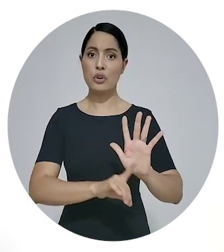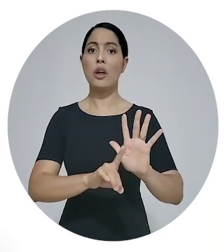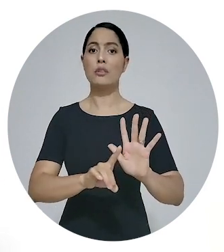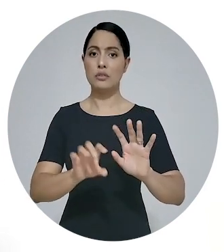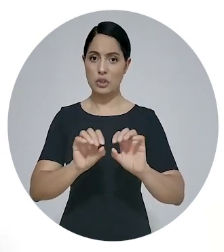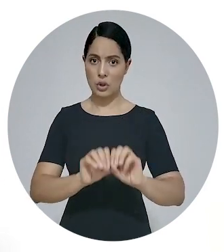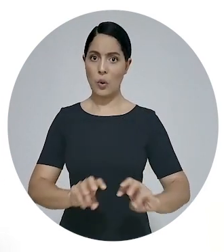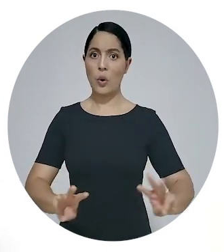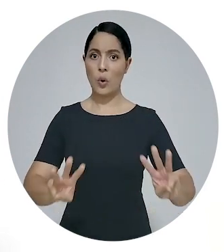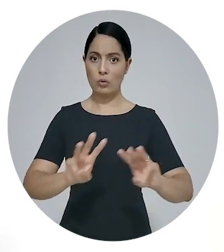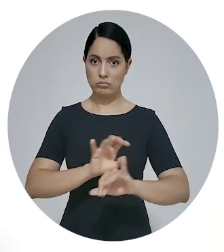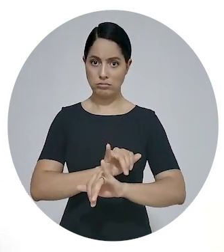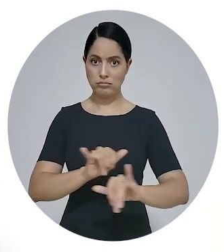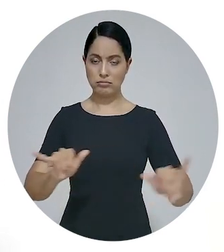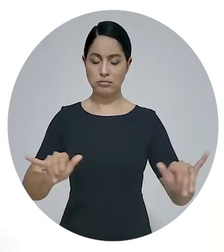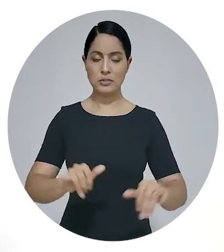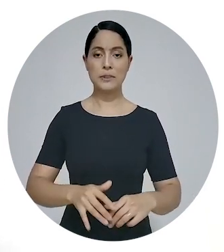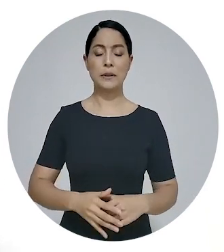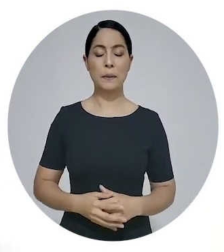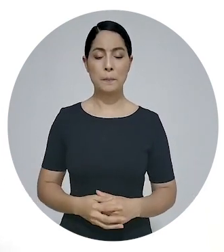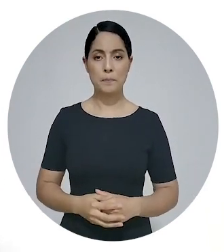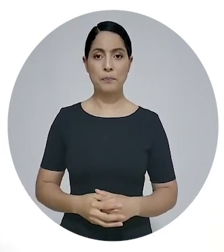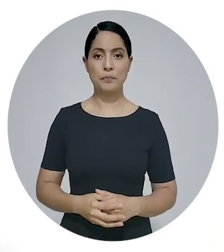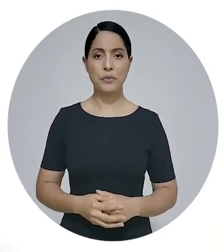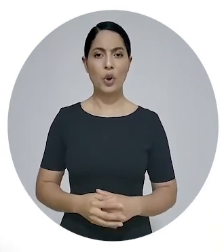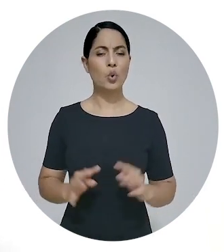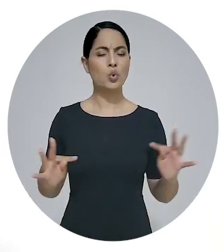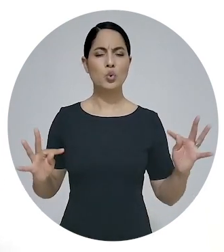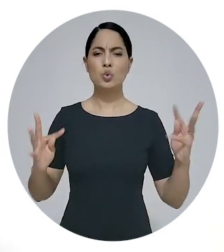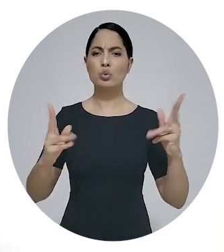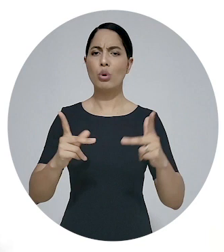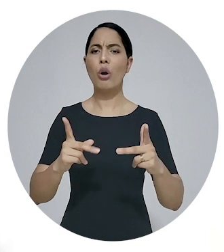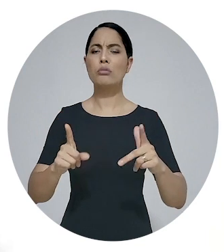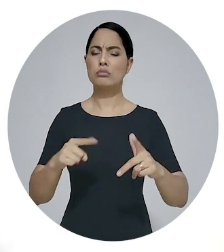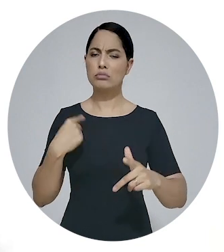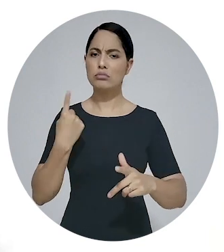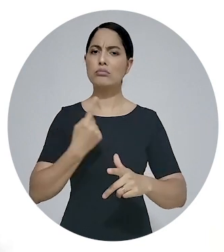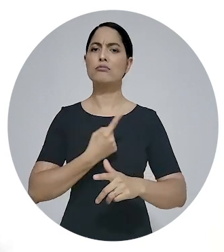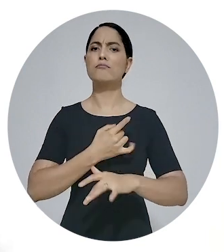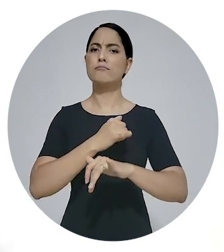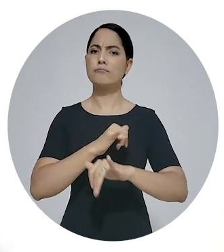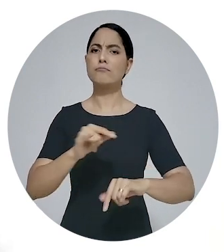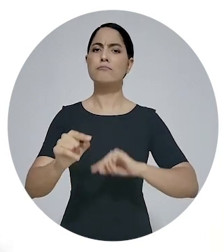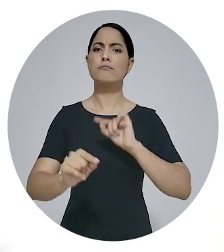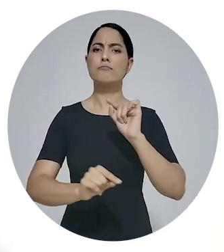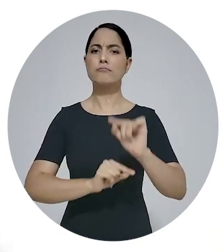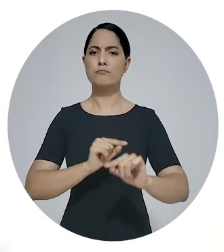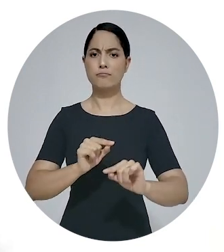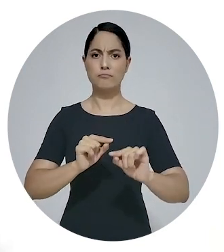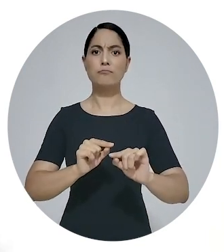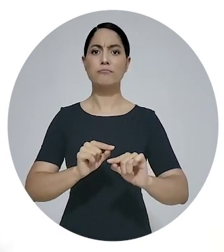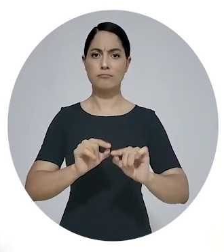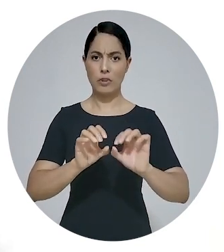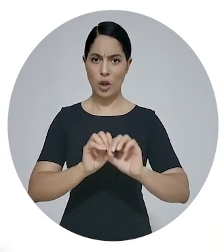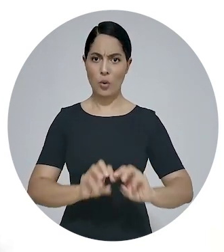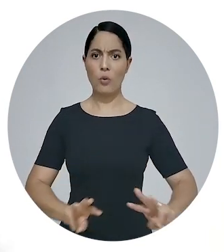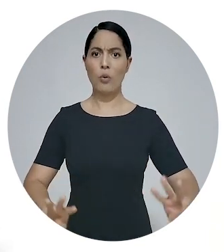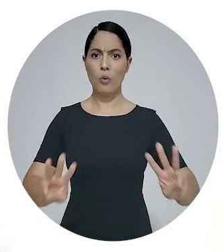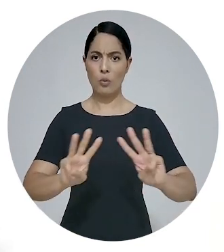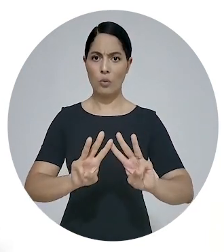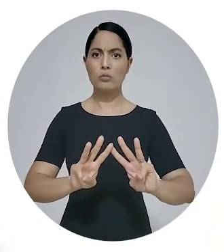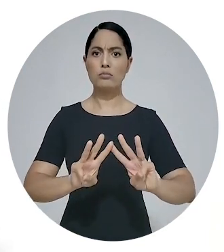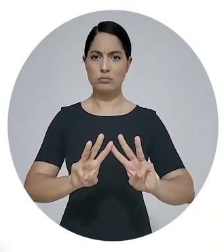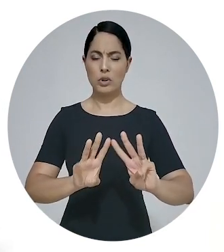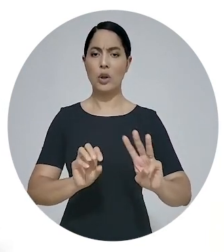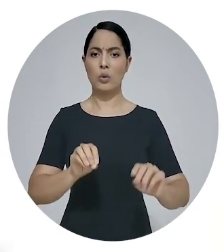Unidas sobre os Direitos dos Povos Indígenas. São manifestações normativas das